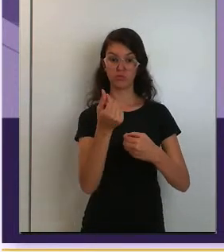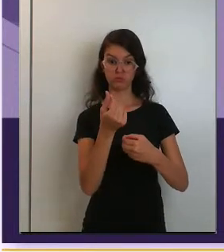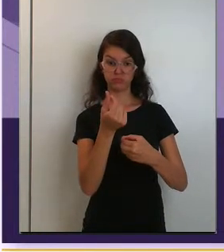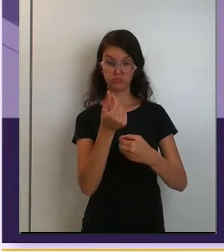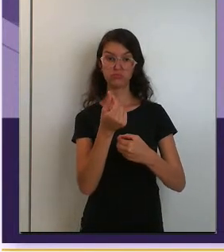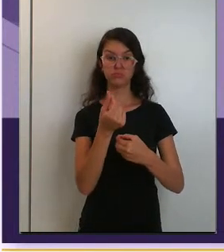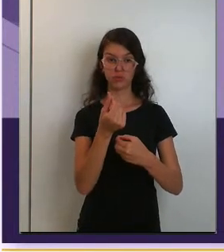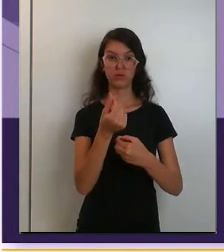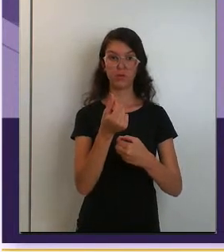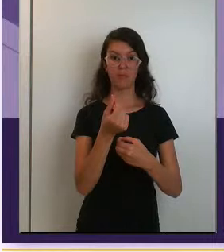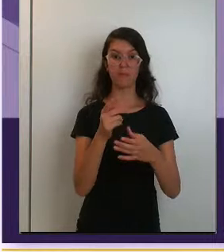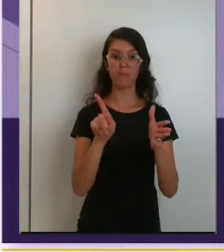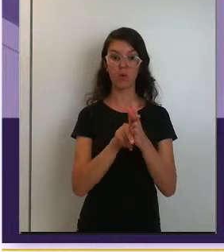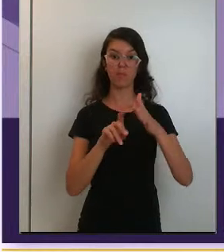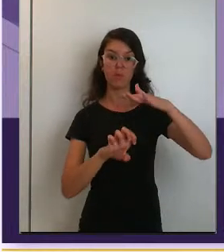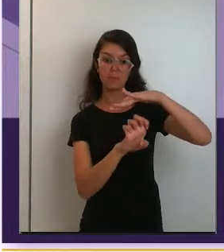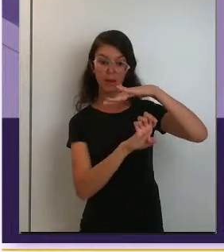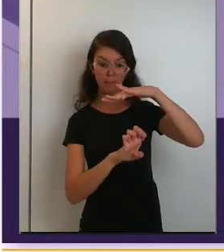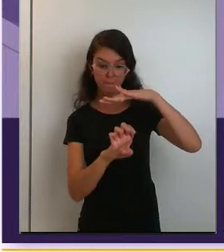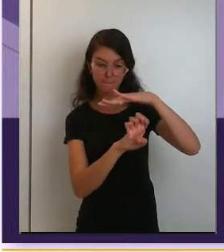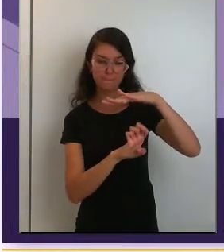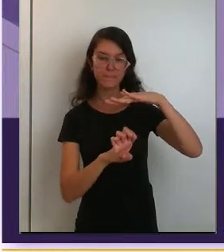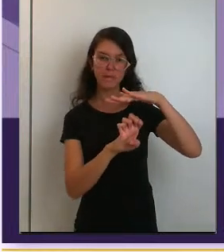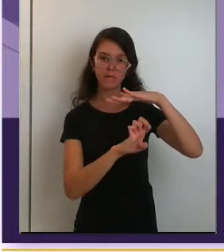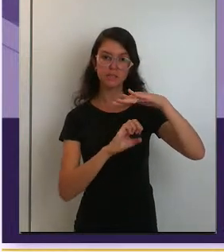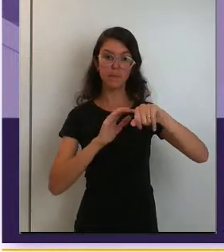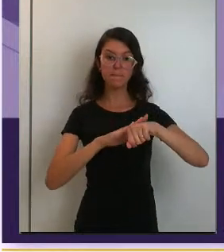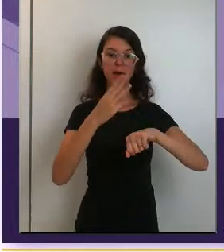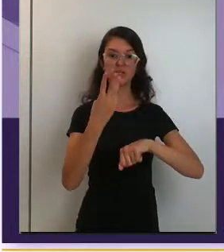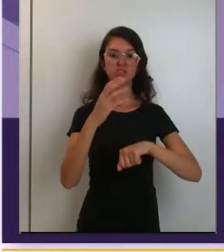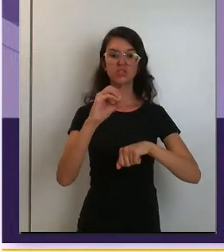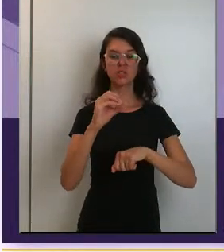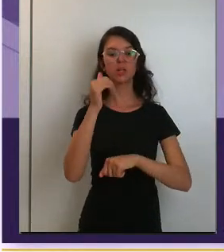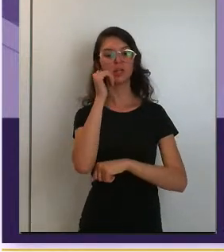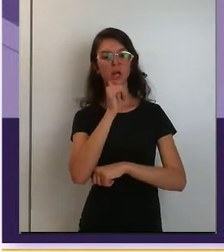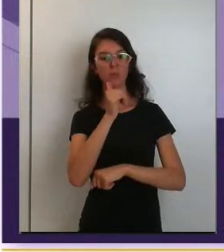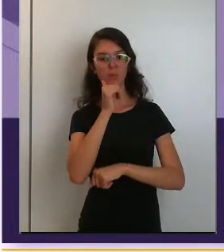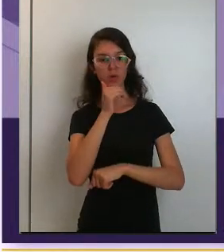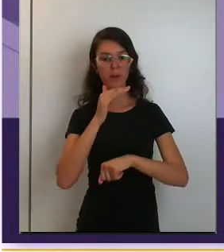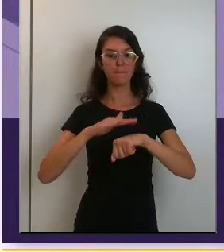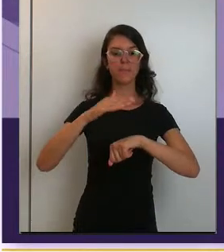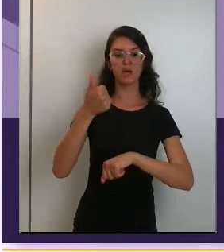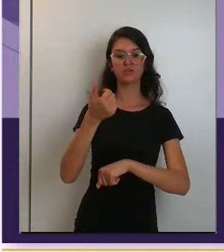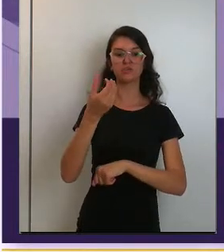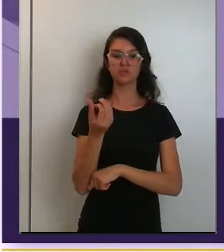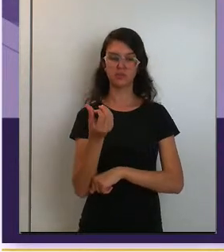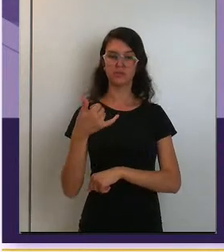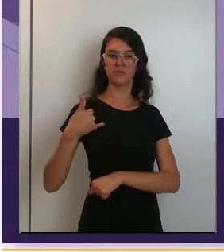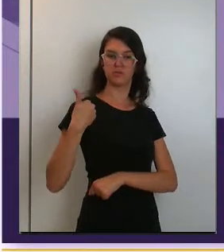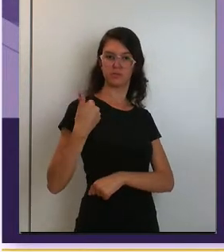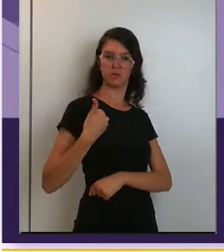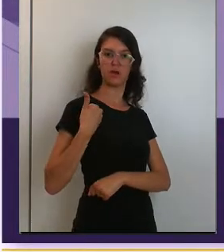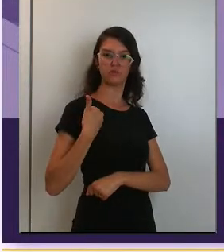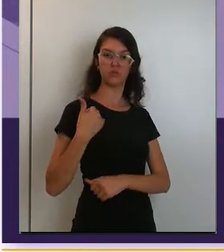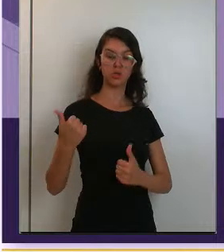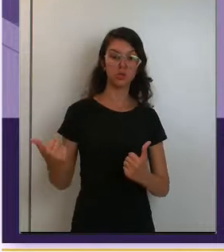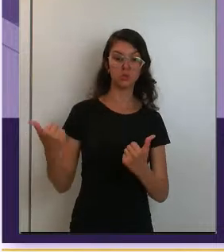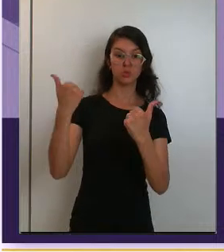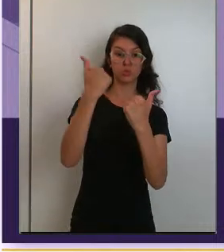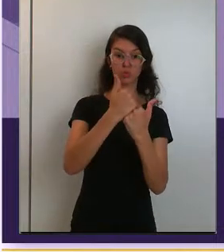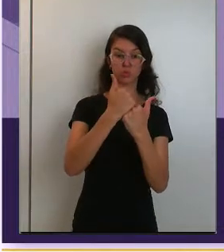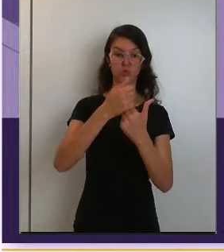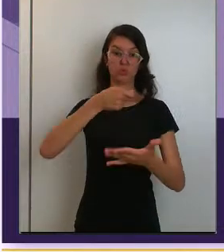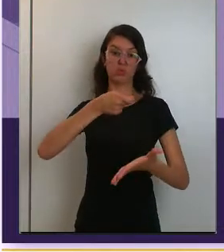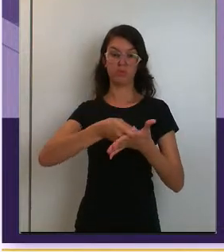creche para as empresas que têm mais de 30 mulheres com 16 anos nos seus quadros, em substituição à